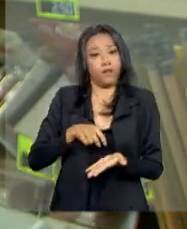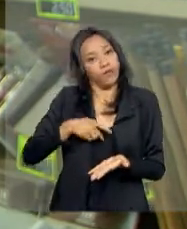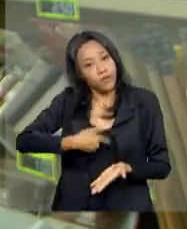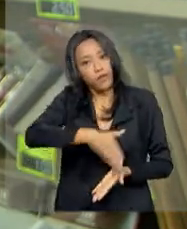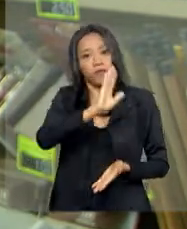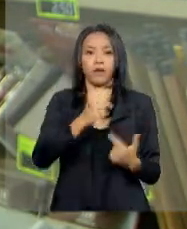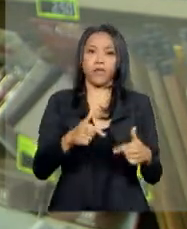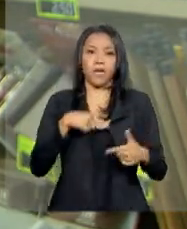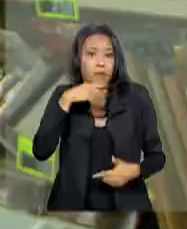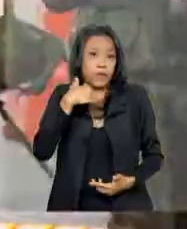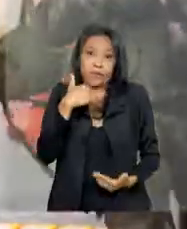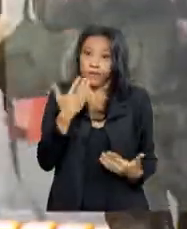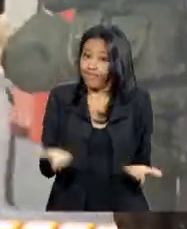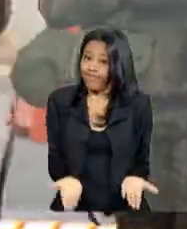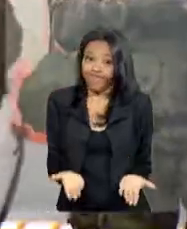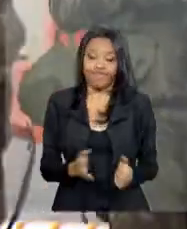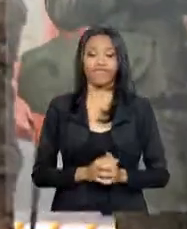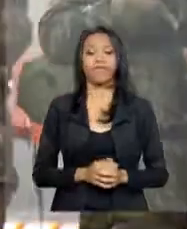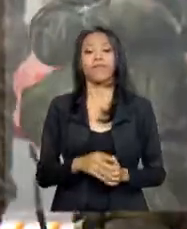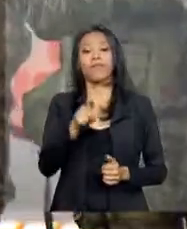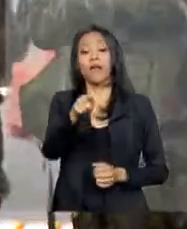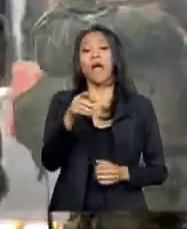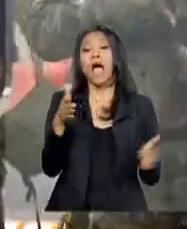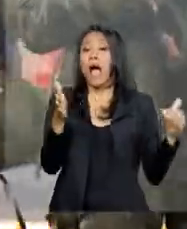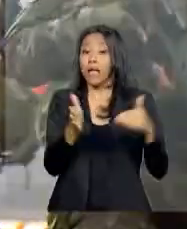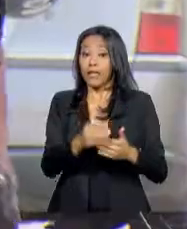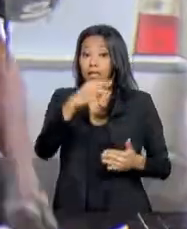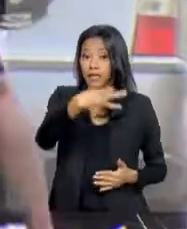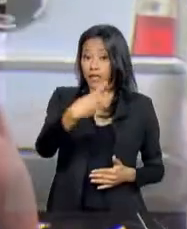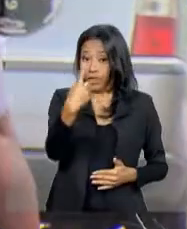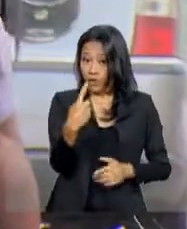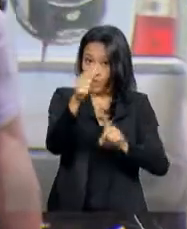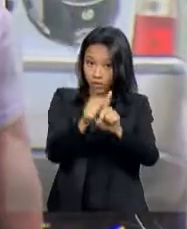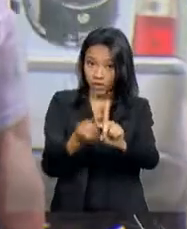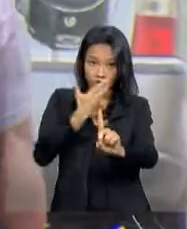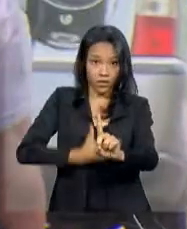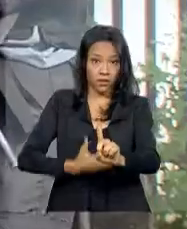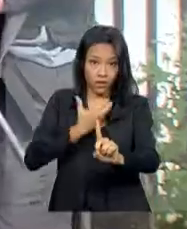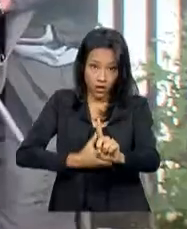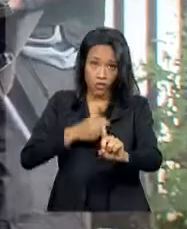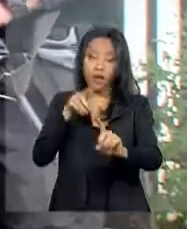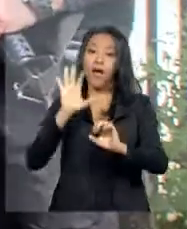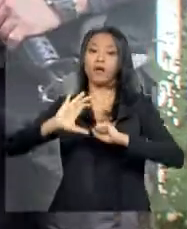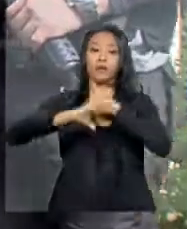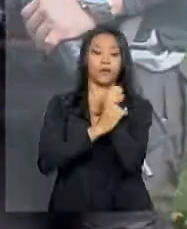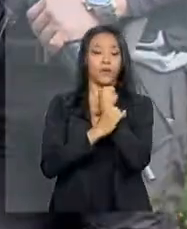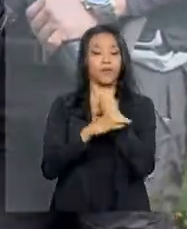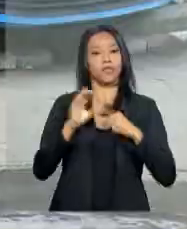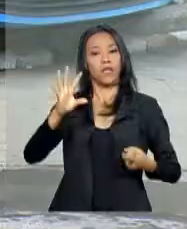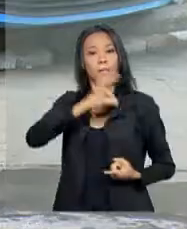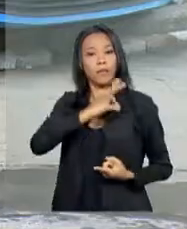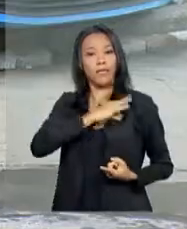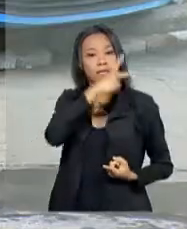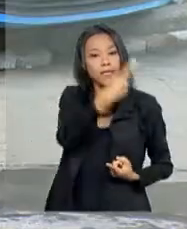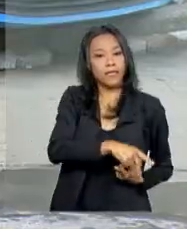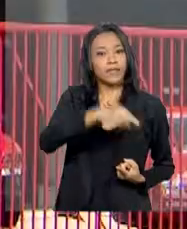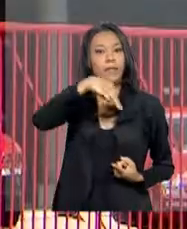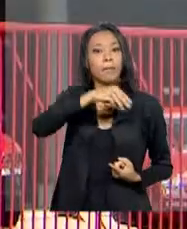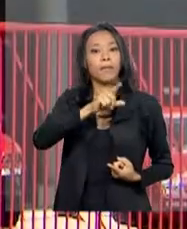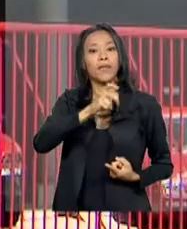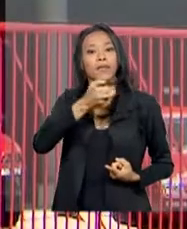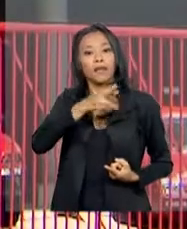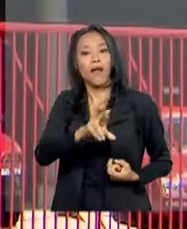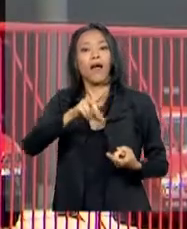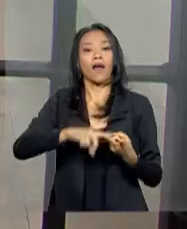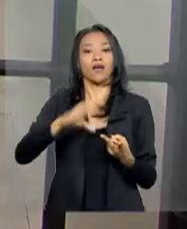trabalhar. Não adianta. Pelo menos até 31 de dezembro, a Segurança Pública do Estado, que reúne as polícias civil e militar, o